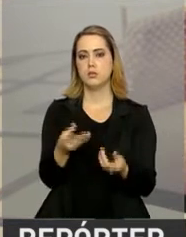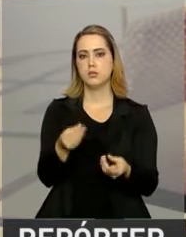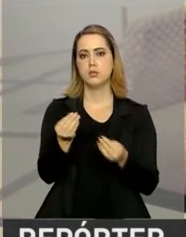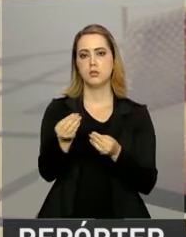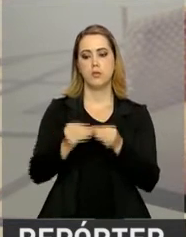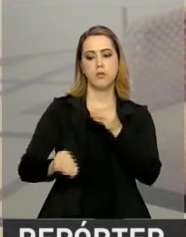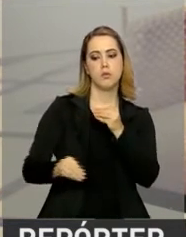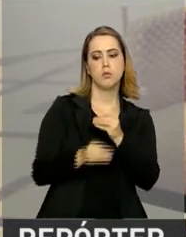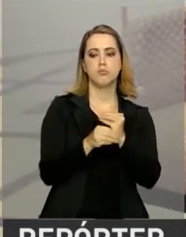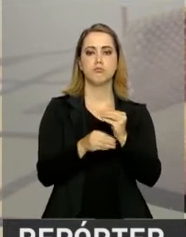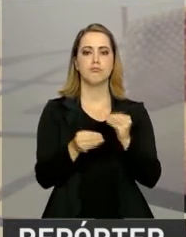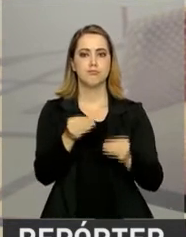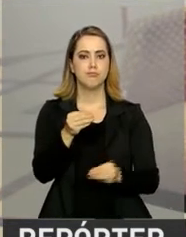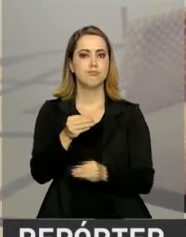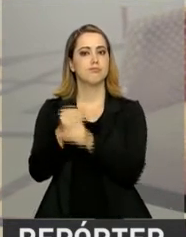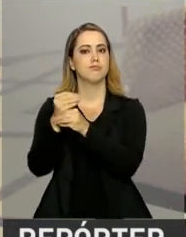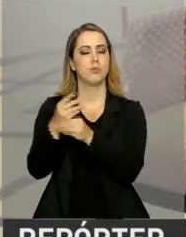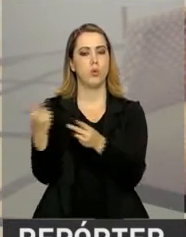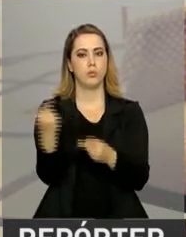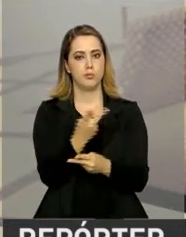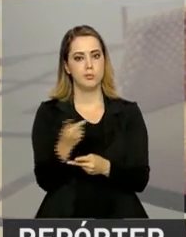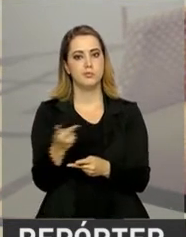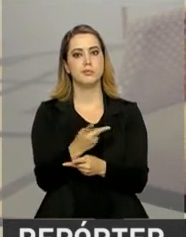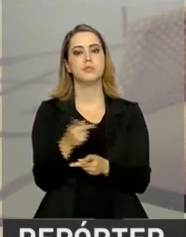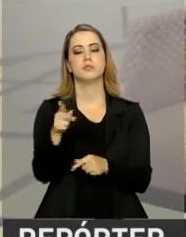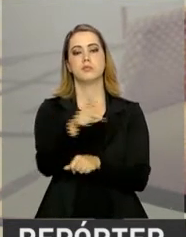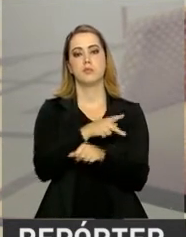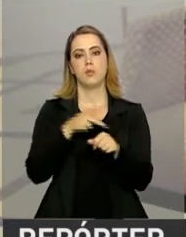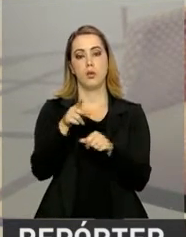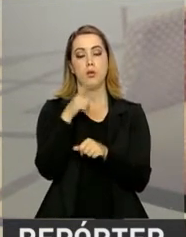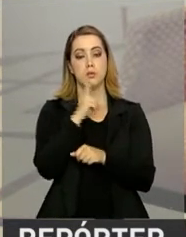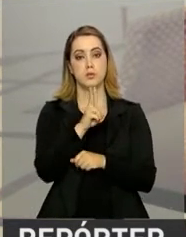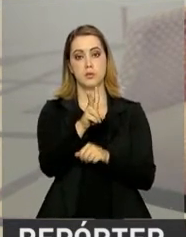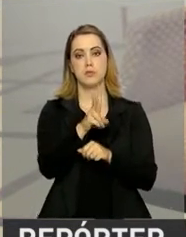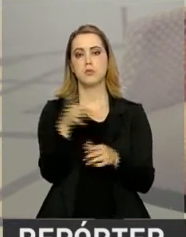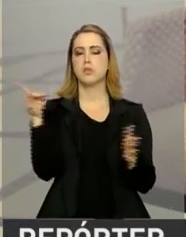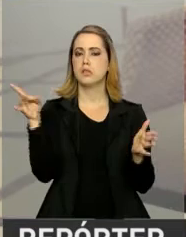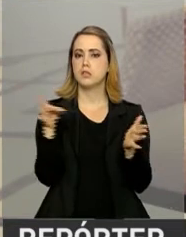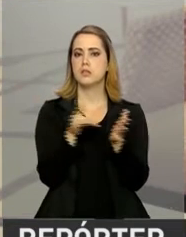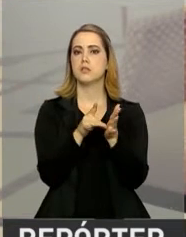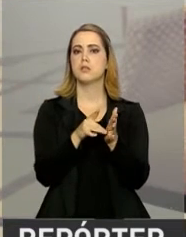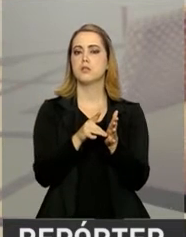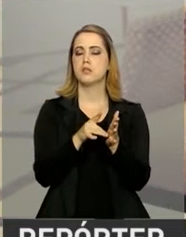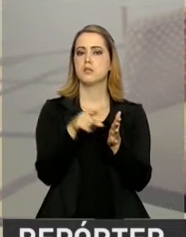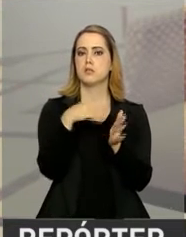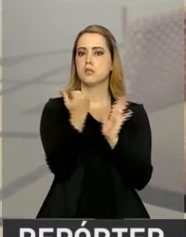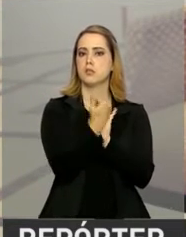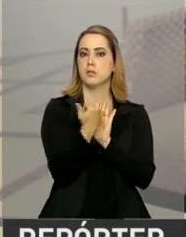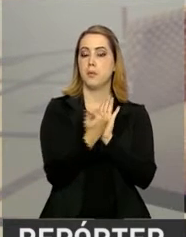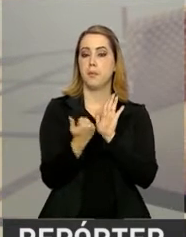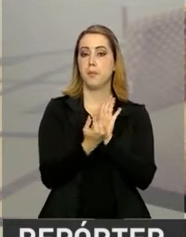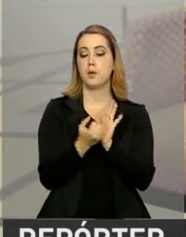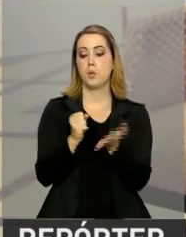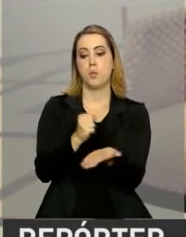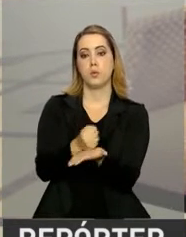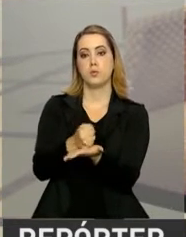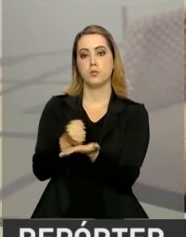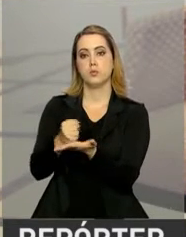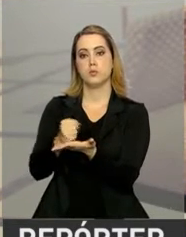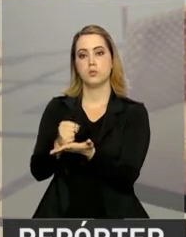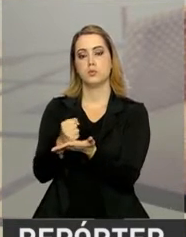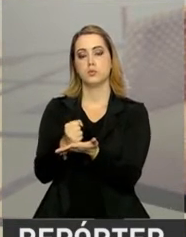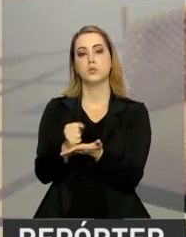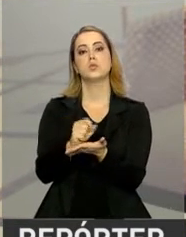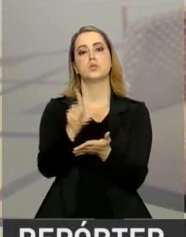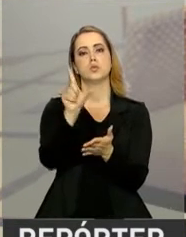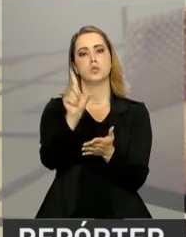dois países, mas eu gostaria de ver que há coisas concretas, como por exemplo a proposta de desenvolvimento de medicamentos de baixo custo,